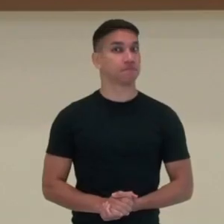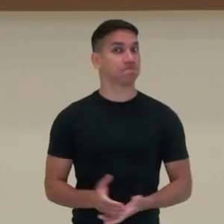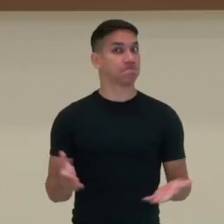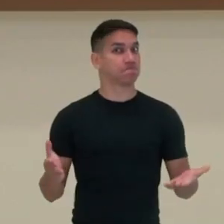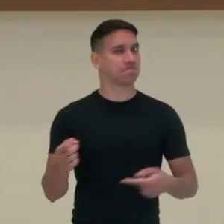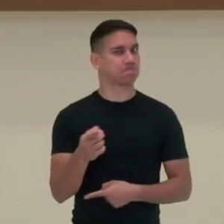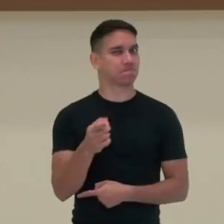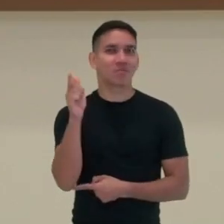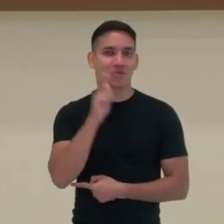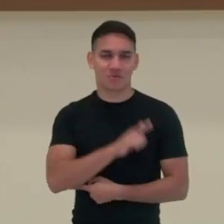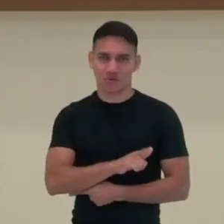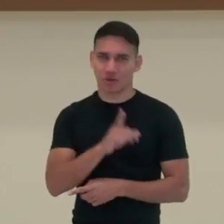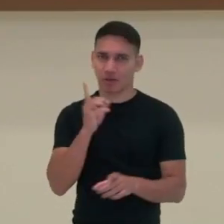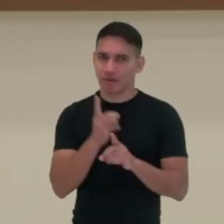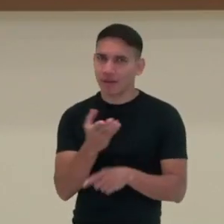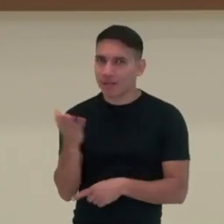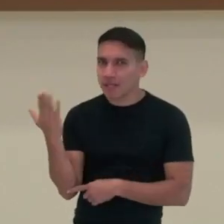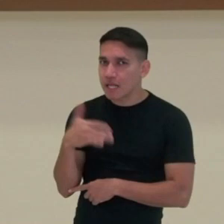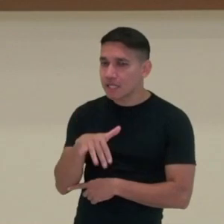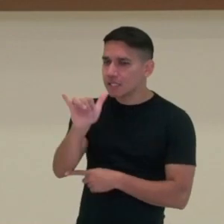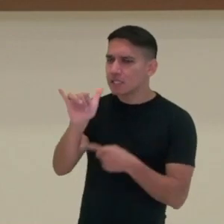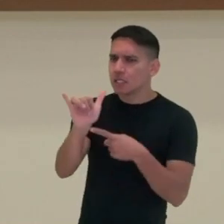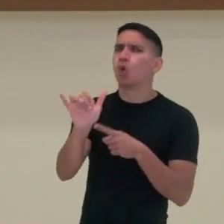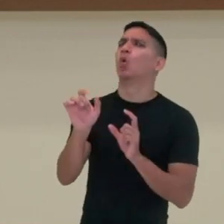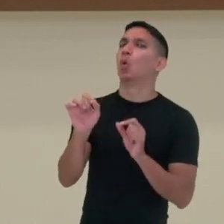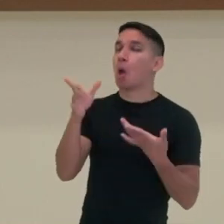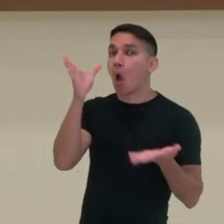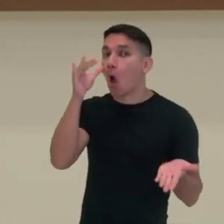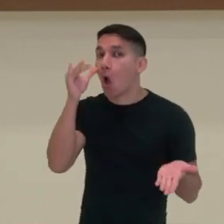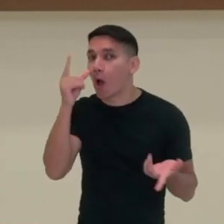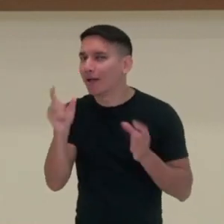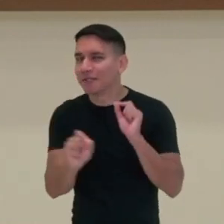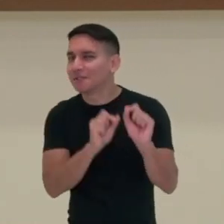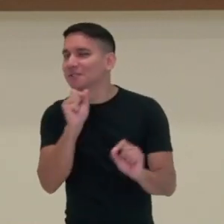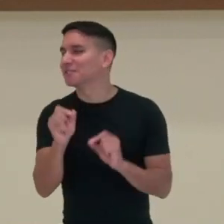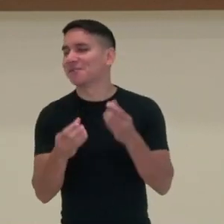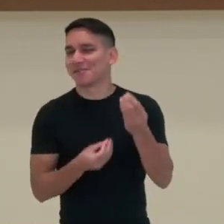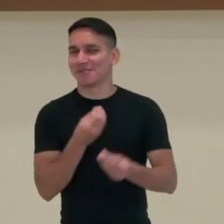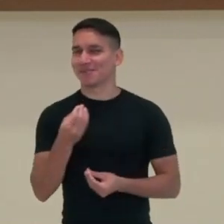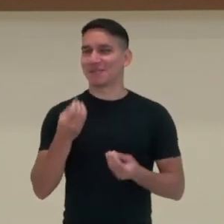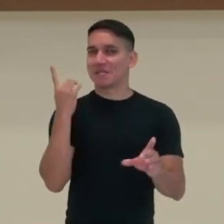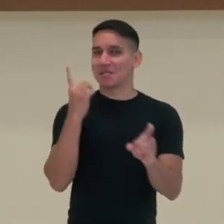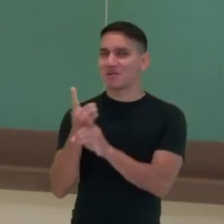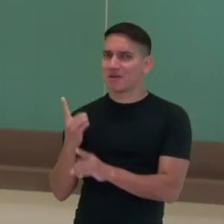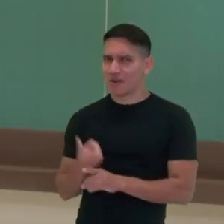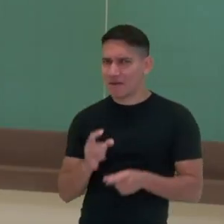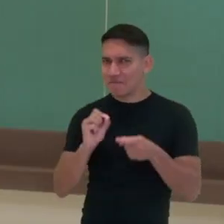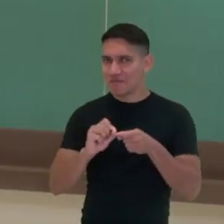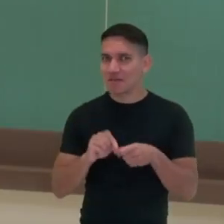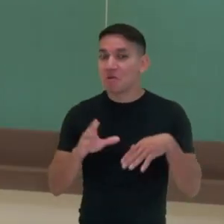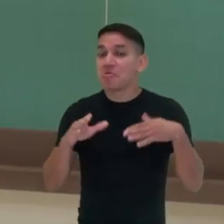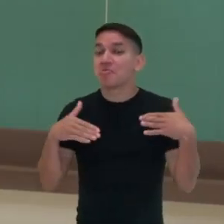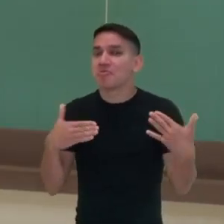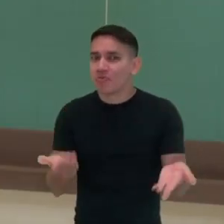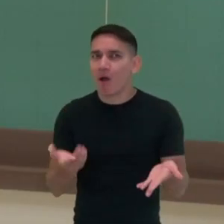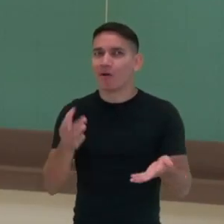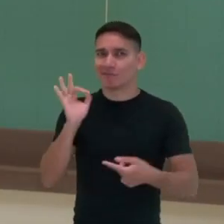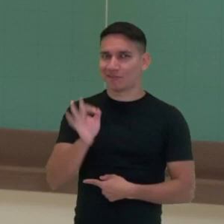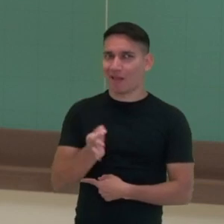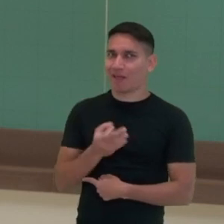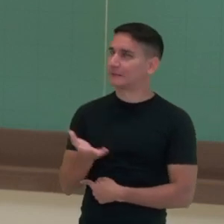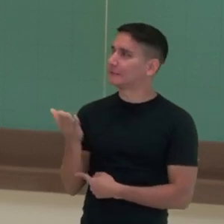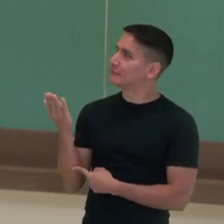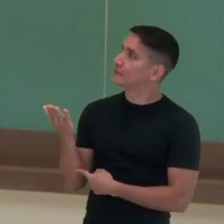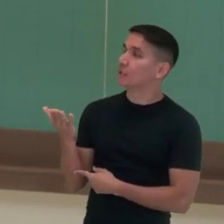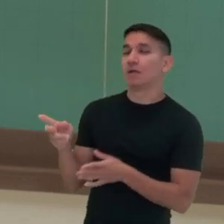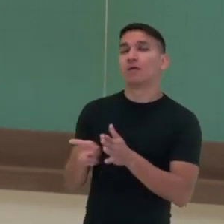E aí, galerinha, conseguiram encontrar o valor de y? Tô curiosa, hein? Vamos ver como que ficou esse valor do y ali? Qual que é o valor dele, né? Então,